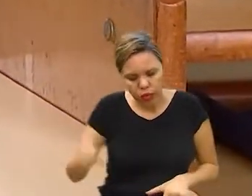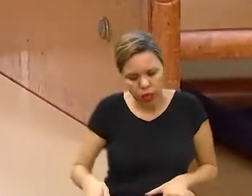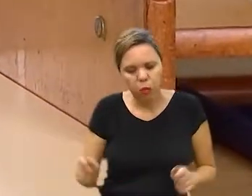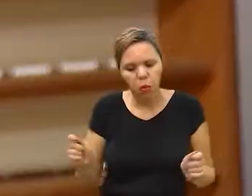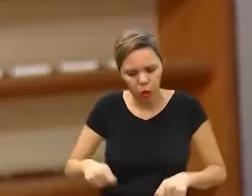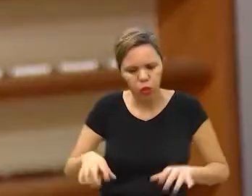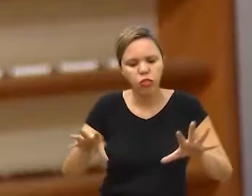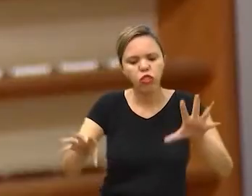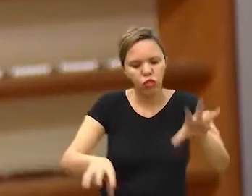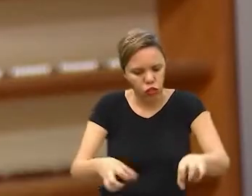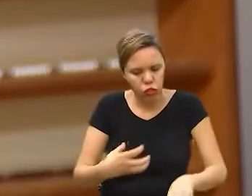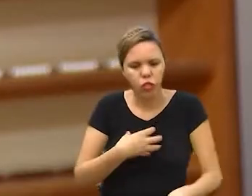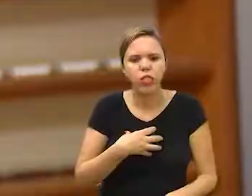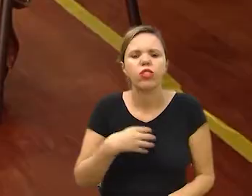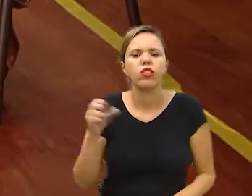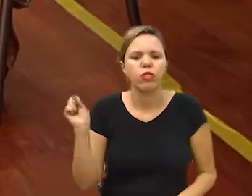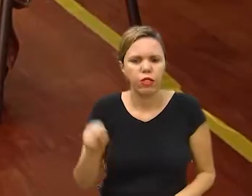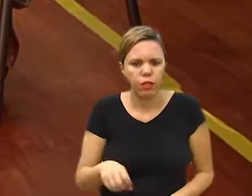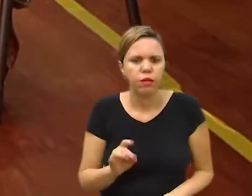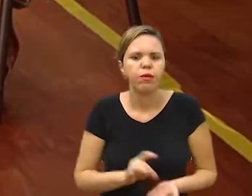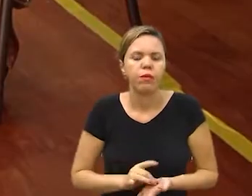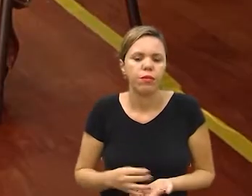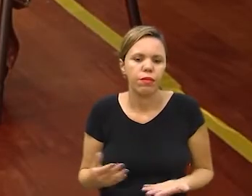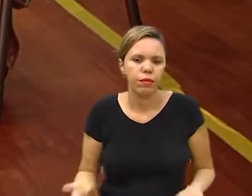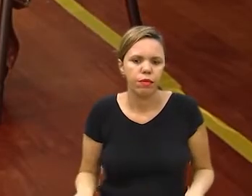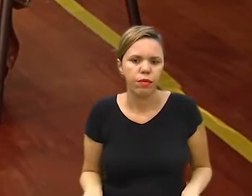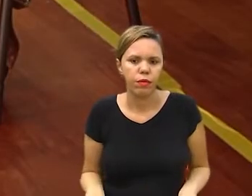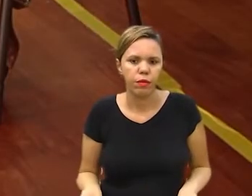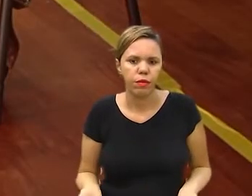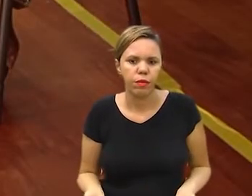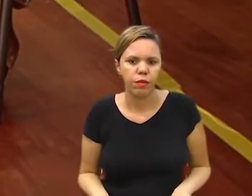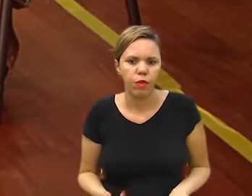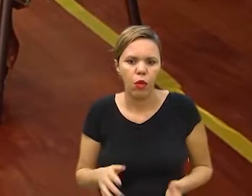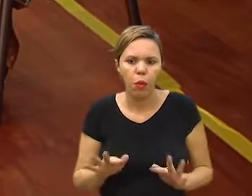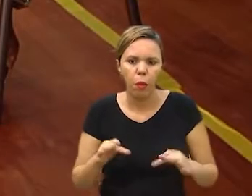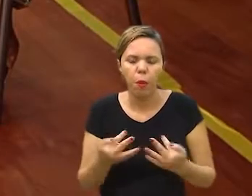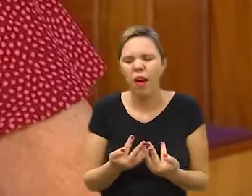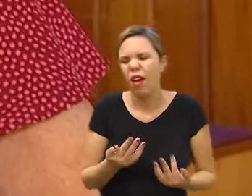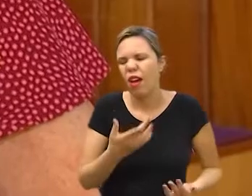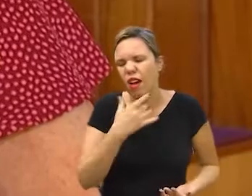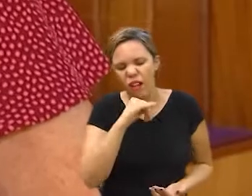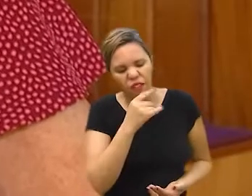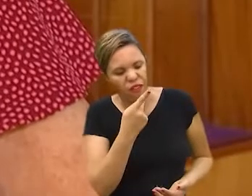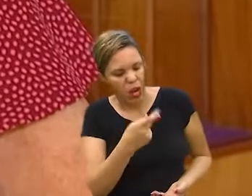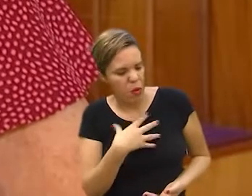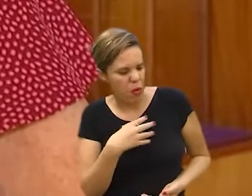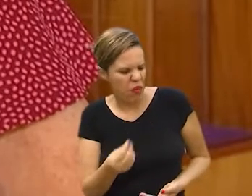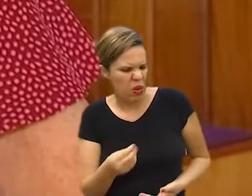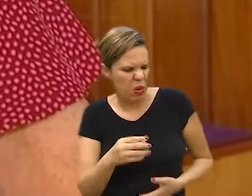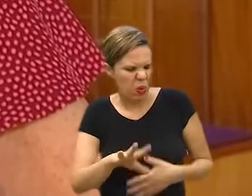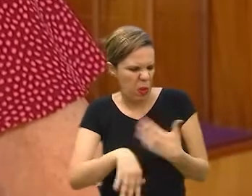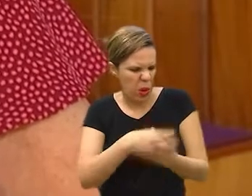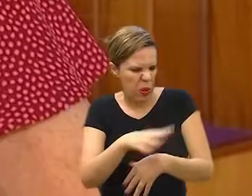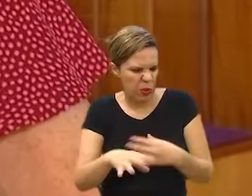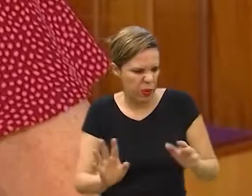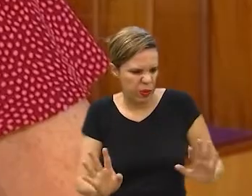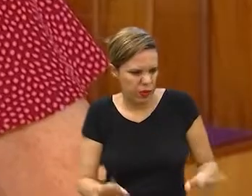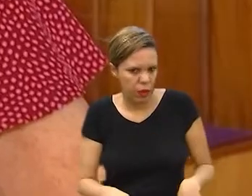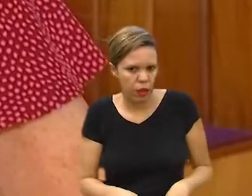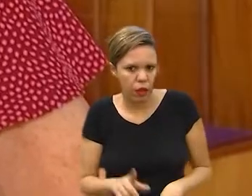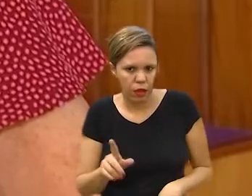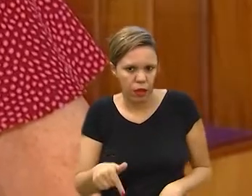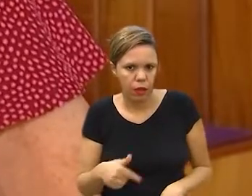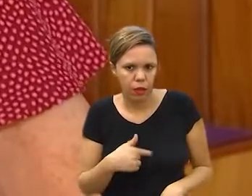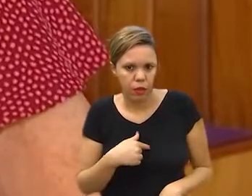mexer, tem que sentir. Exatamente. O fato quando o pai fala, nossa, meu filho é muito bagunceiro.